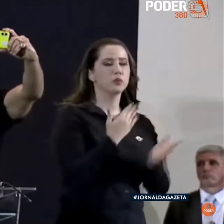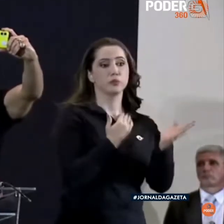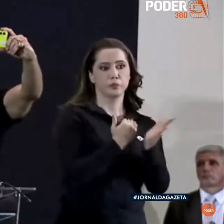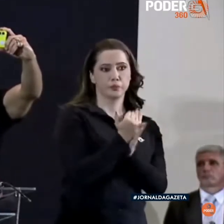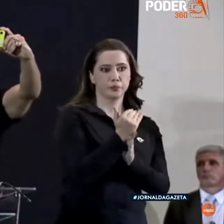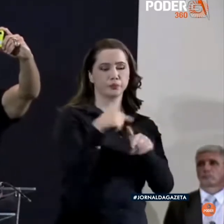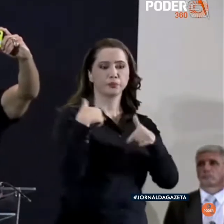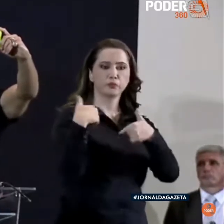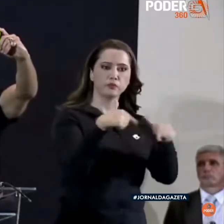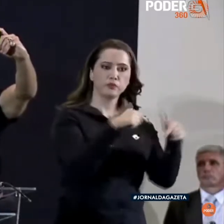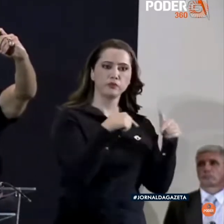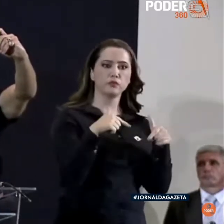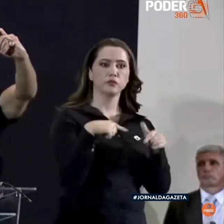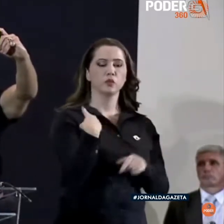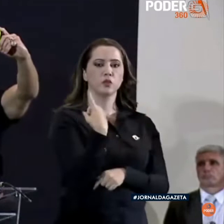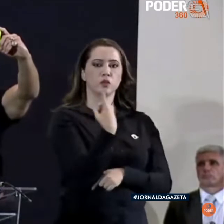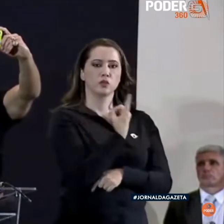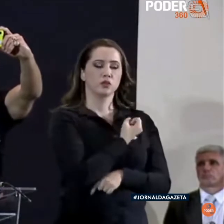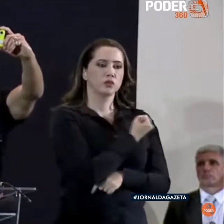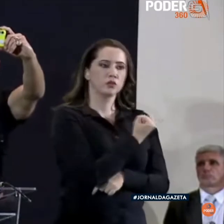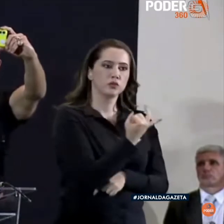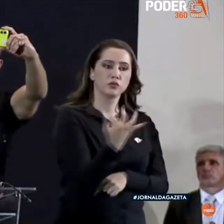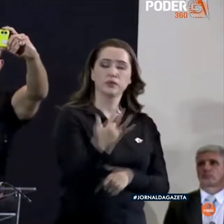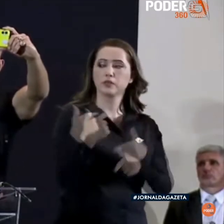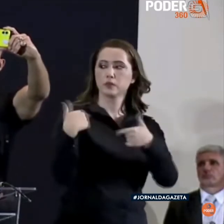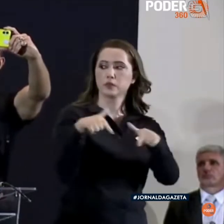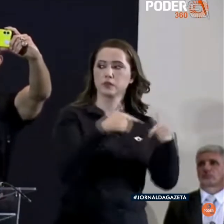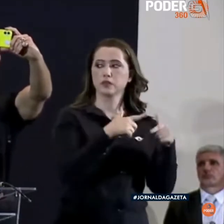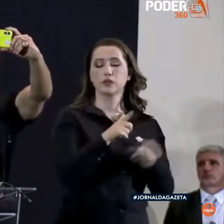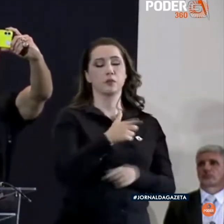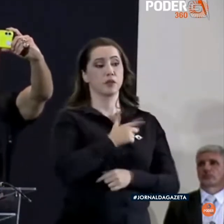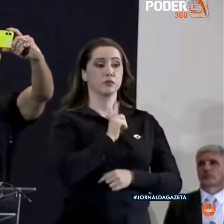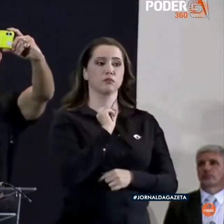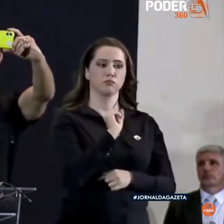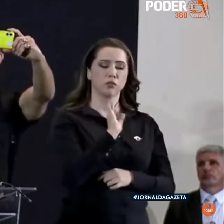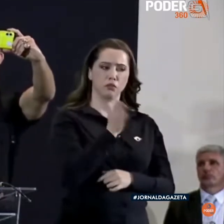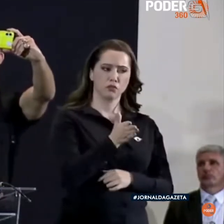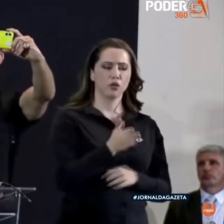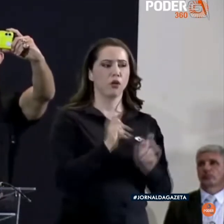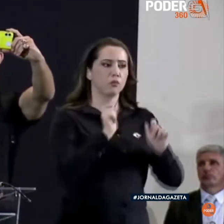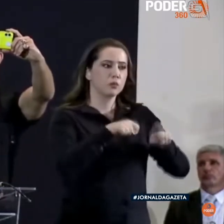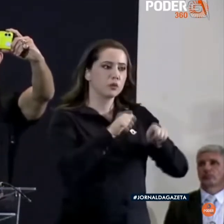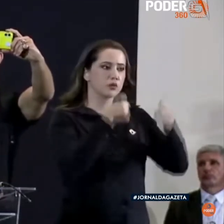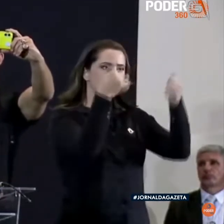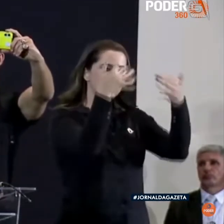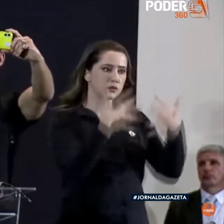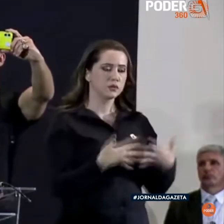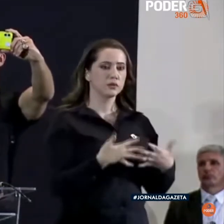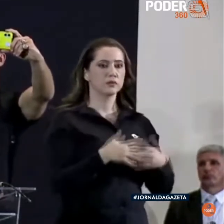trabalhar. Fizemos muita coisa. Poderia dizer